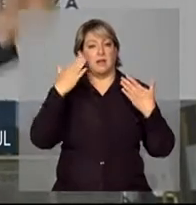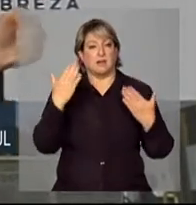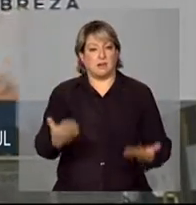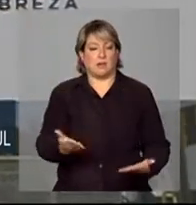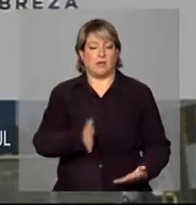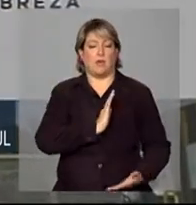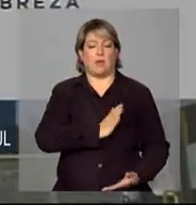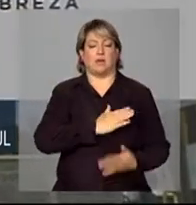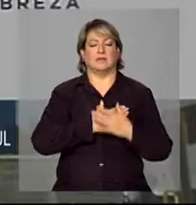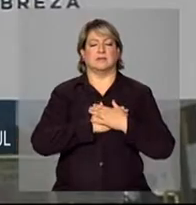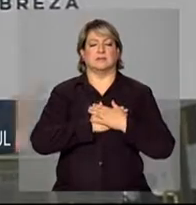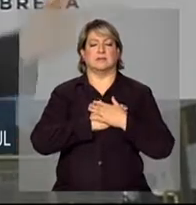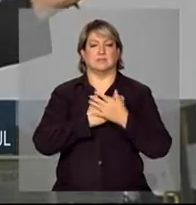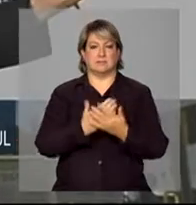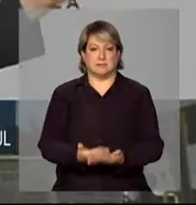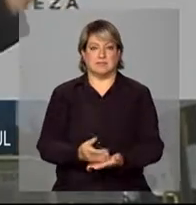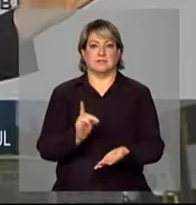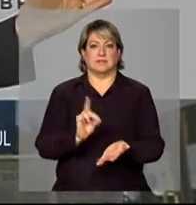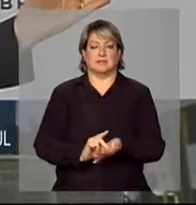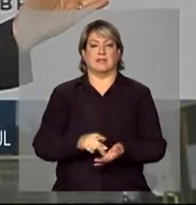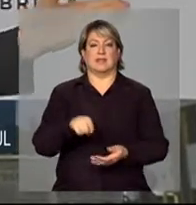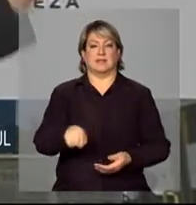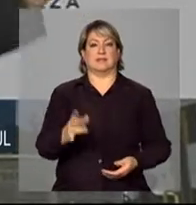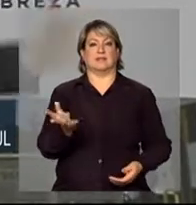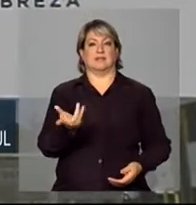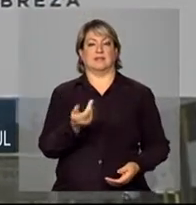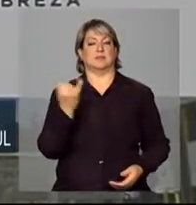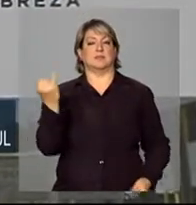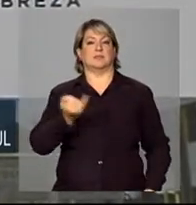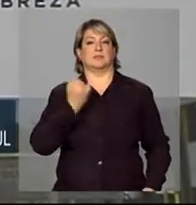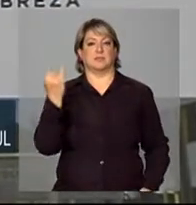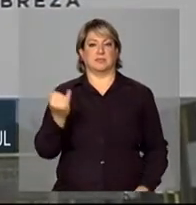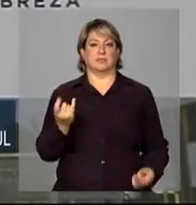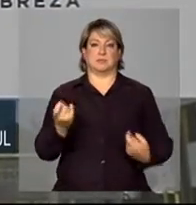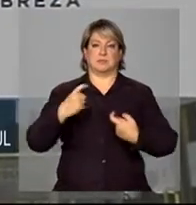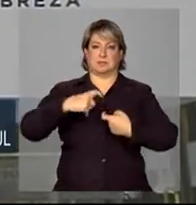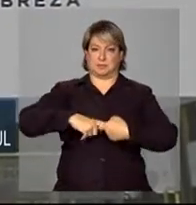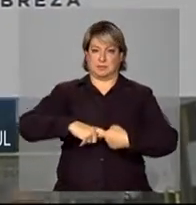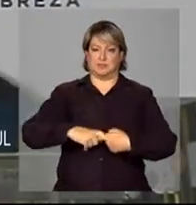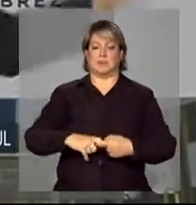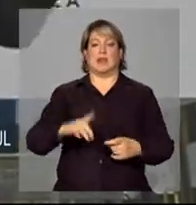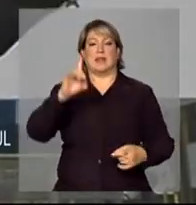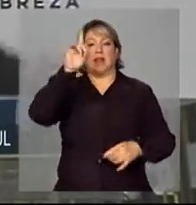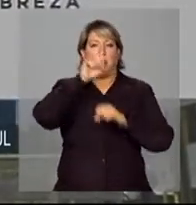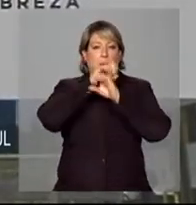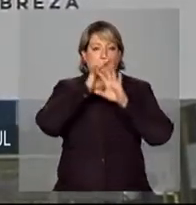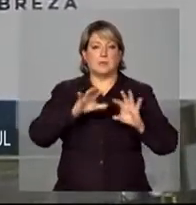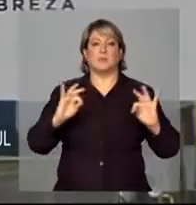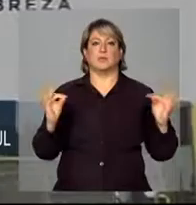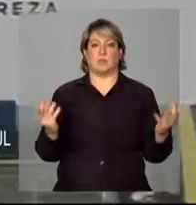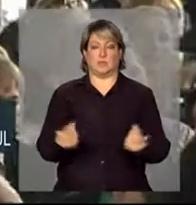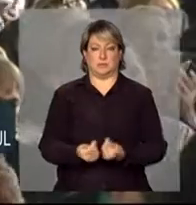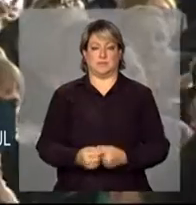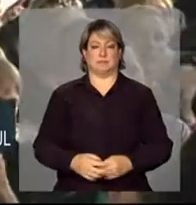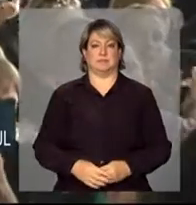do fundo do nosso coração esta grande e promissora parceria. Que Deus abençoe a todos.